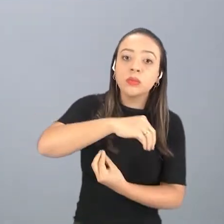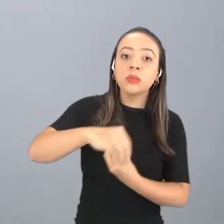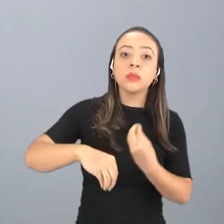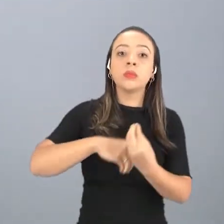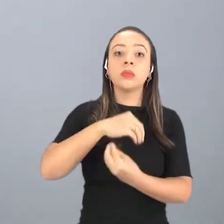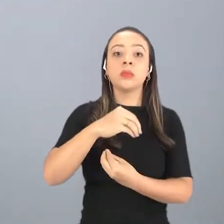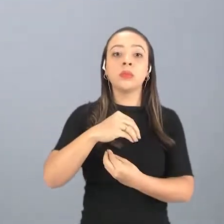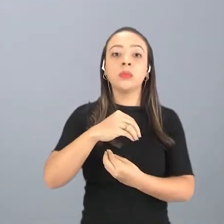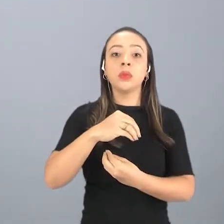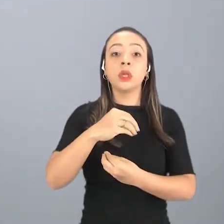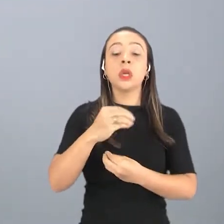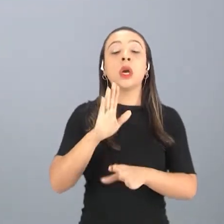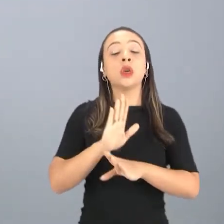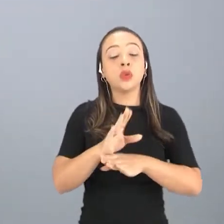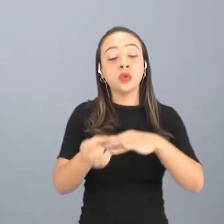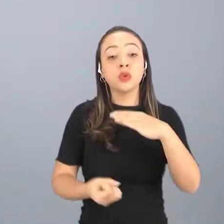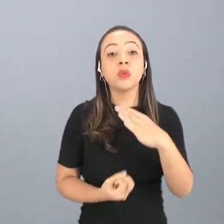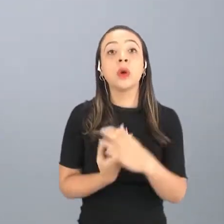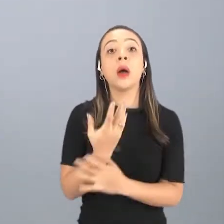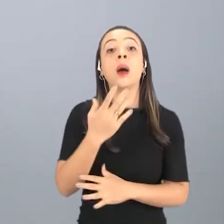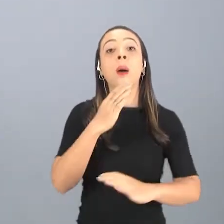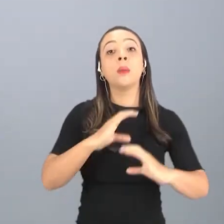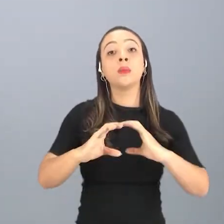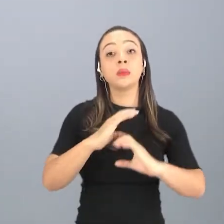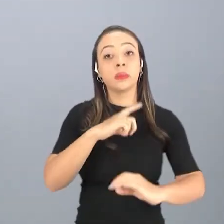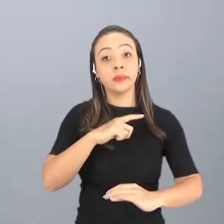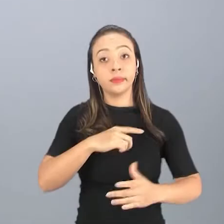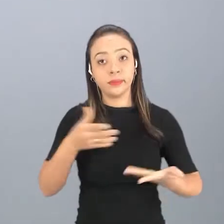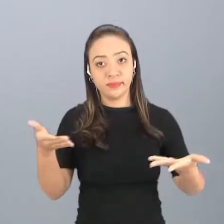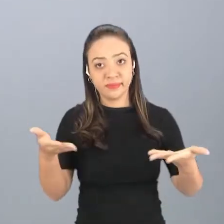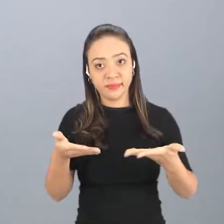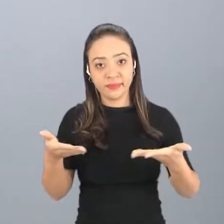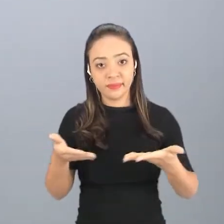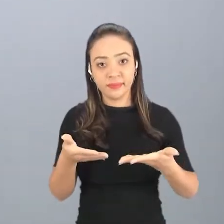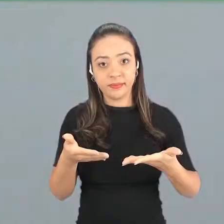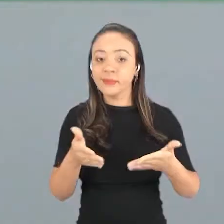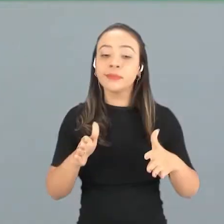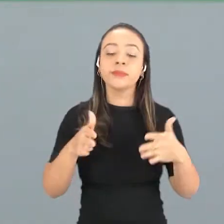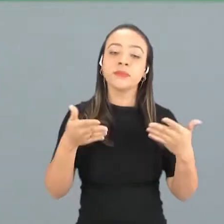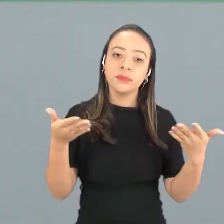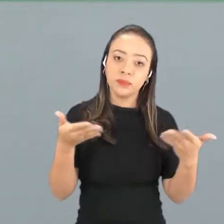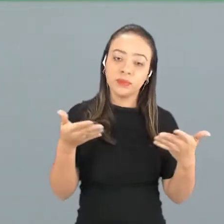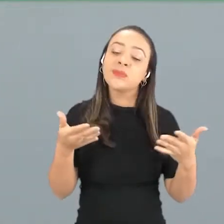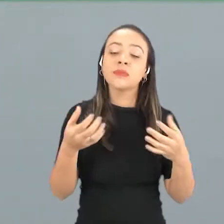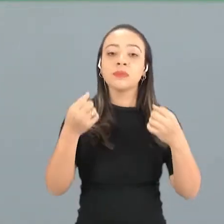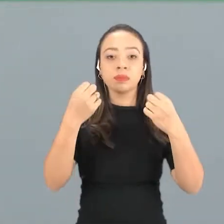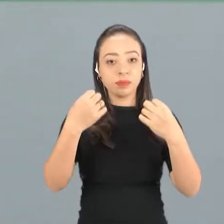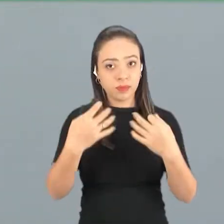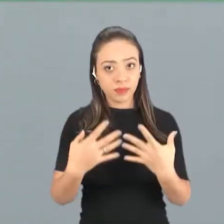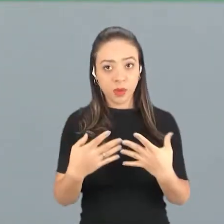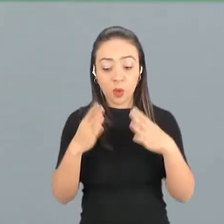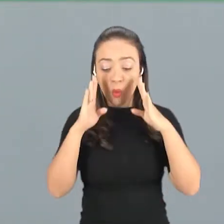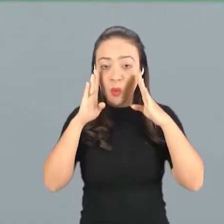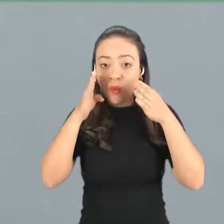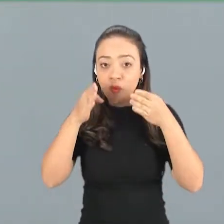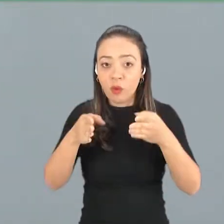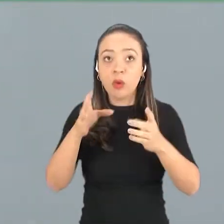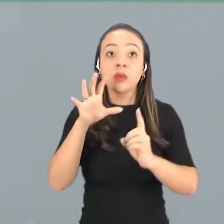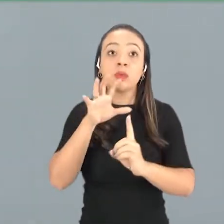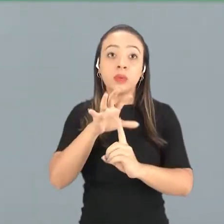nós vivenciamos hoje, vamos dizer assim, né? Mas hoje nós vamos falar especificamente dessa